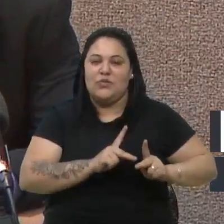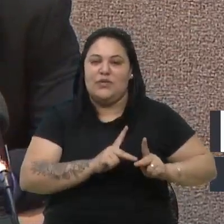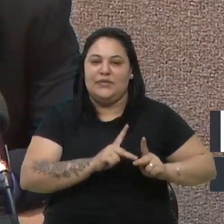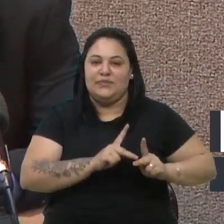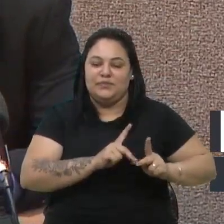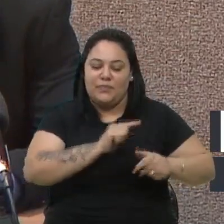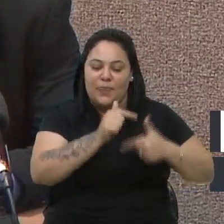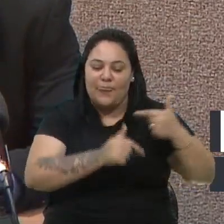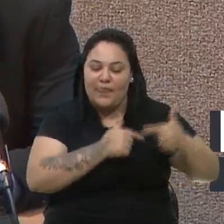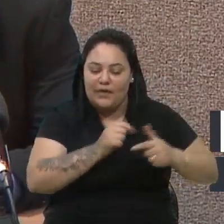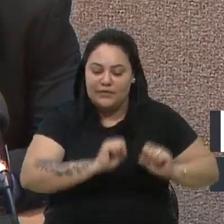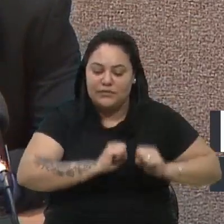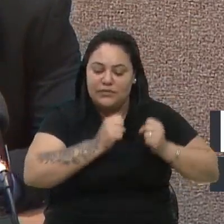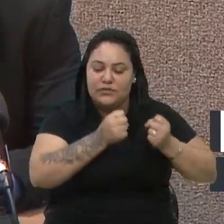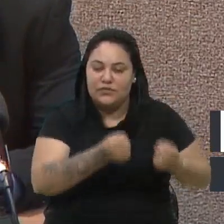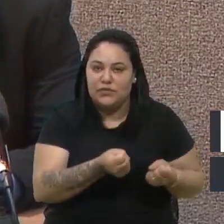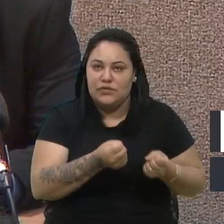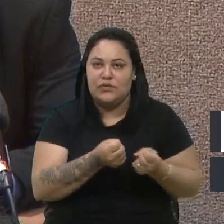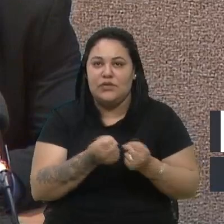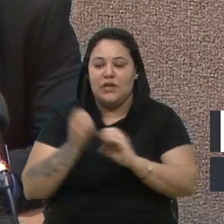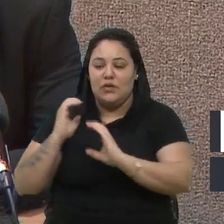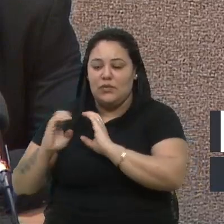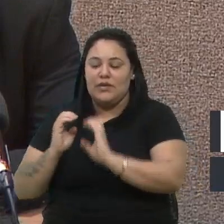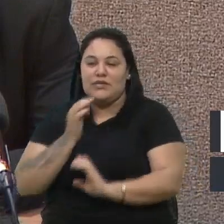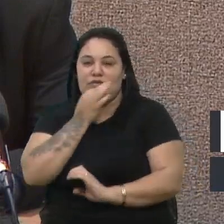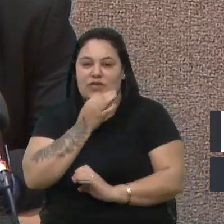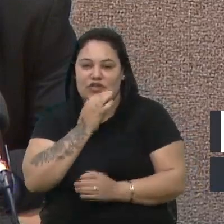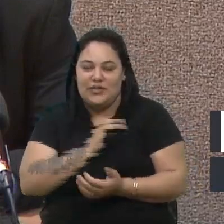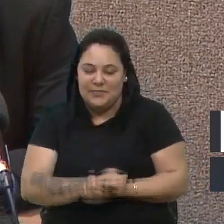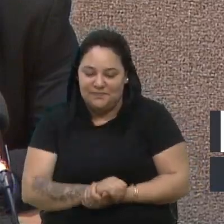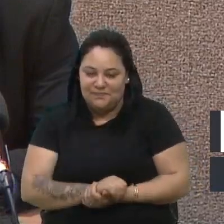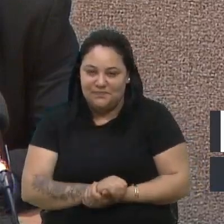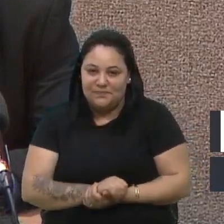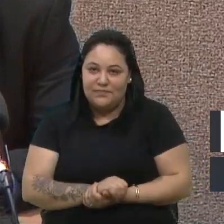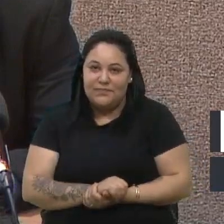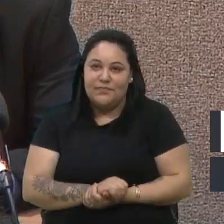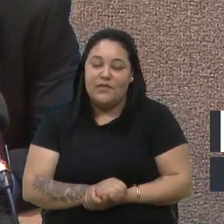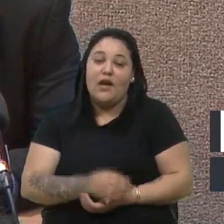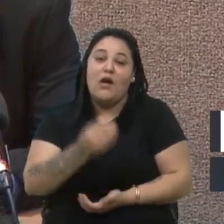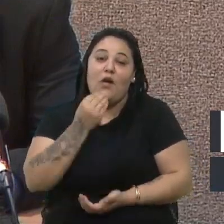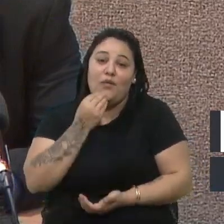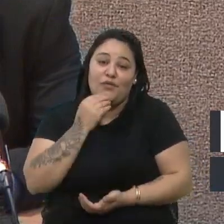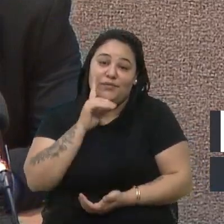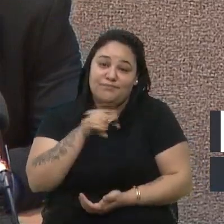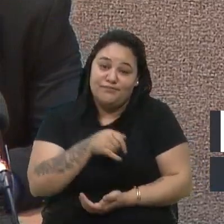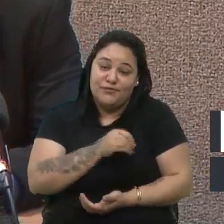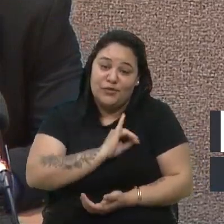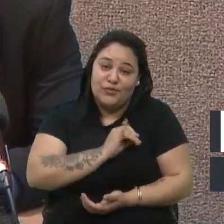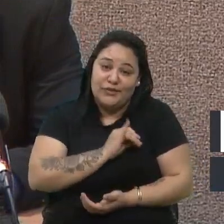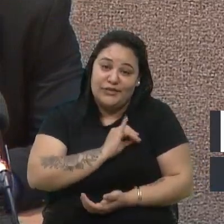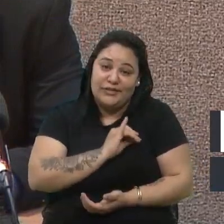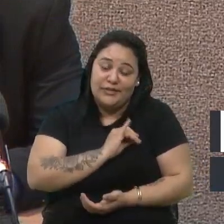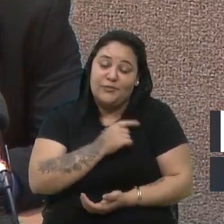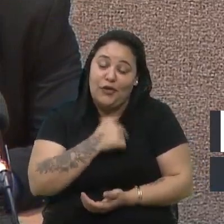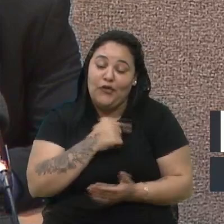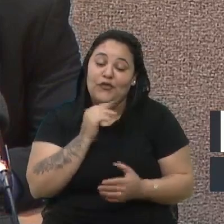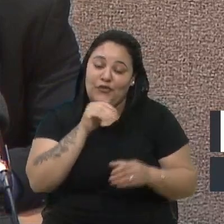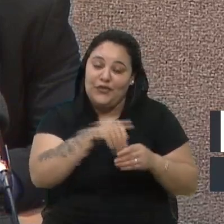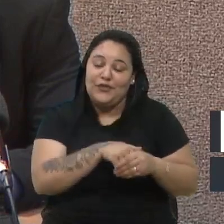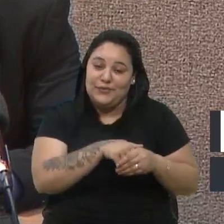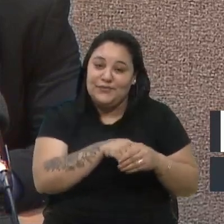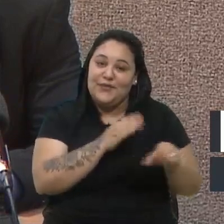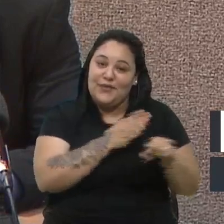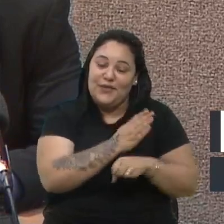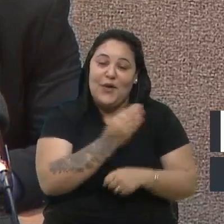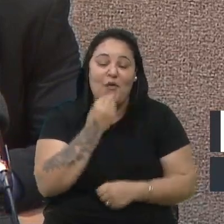e a história pela comunicação de Caxias. Embora ele seja um torcedor colorado, mesmo assim votaria favorável, evidentemente,